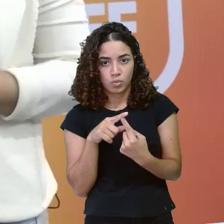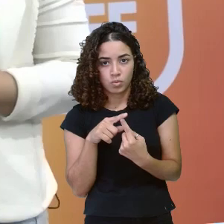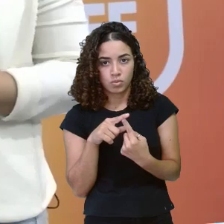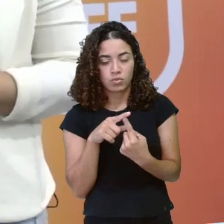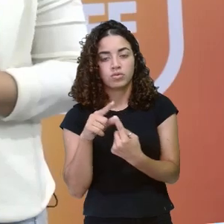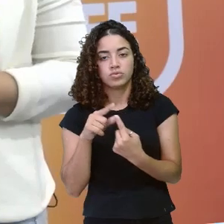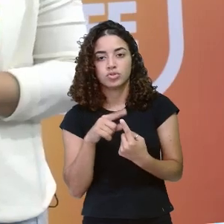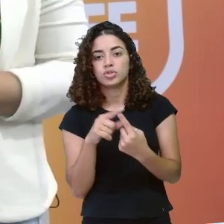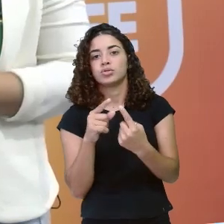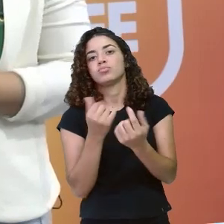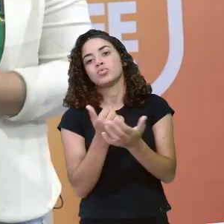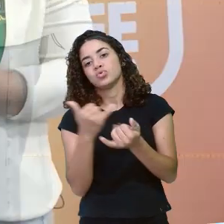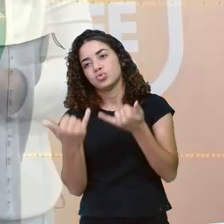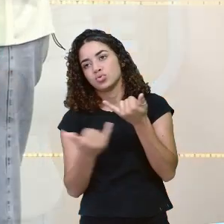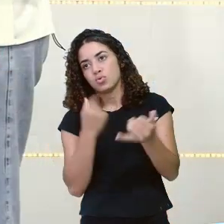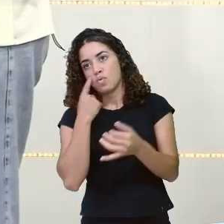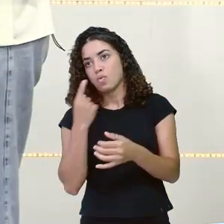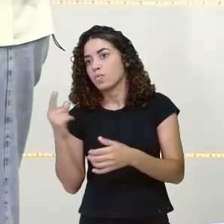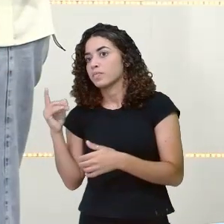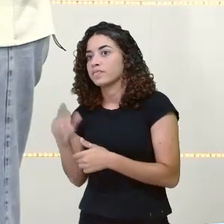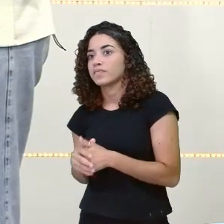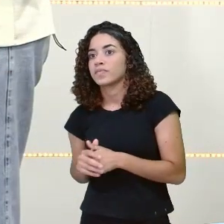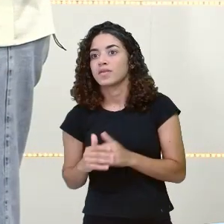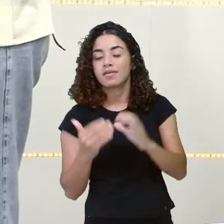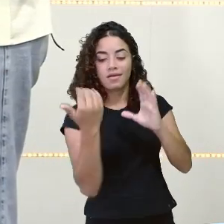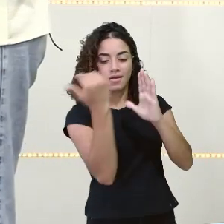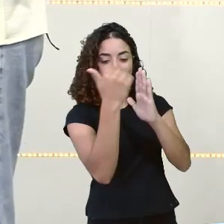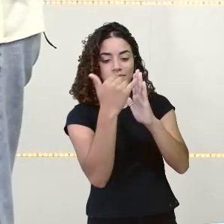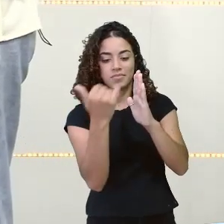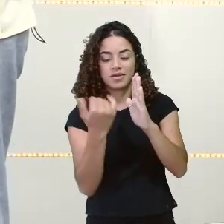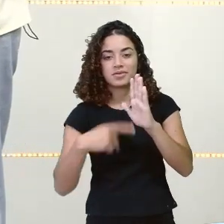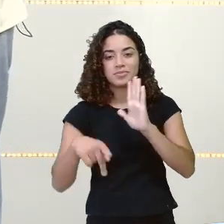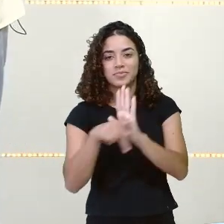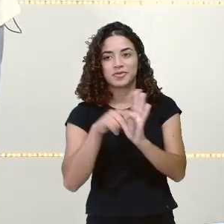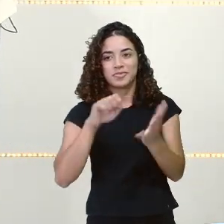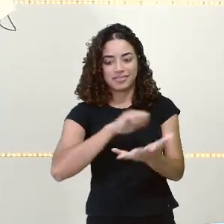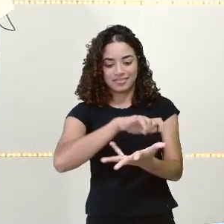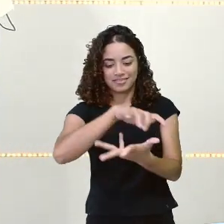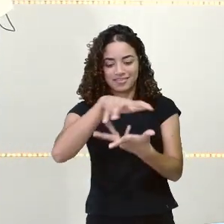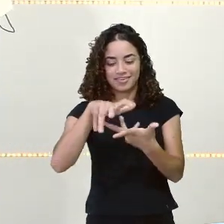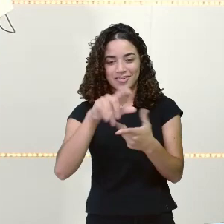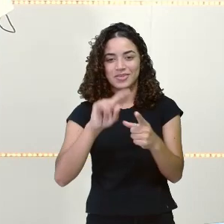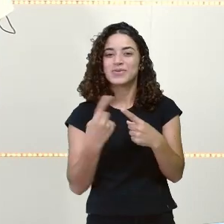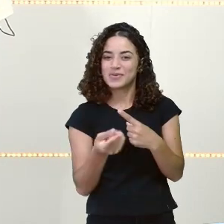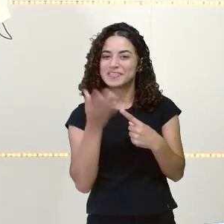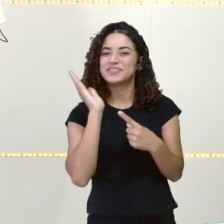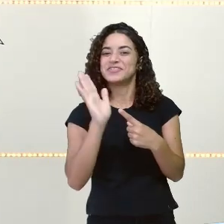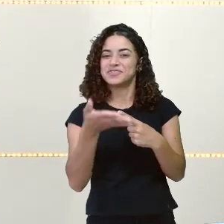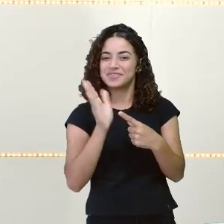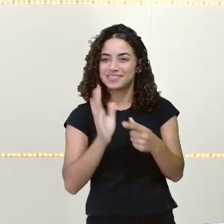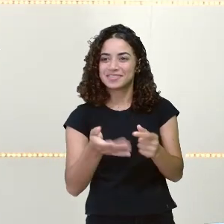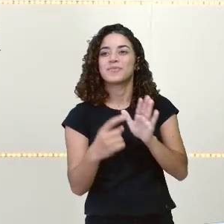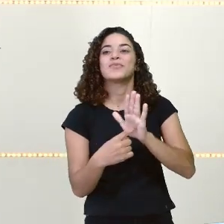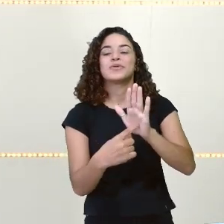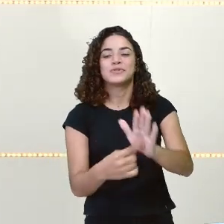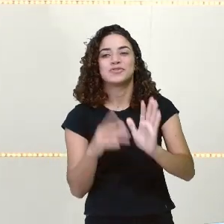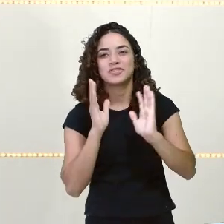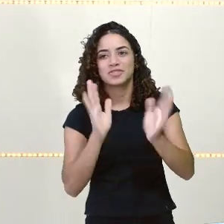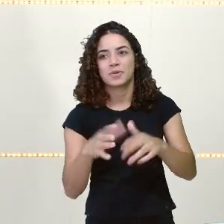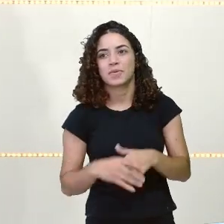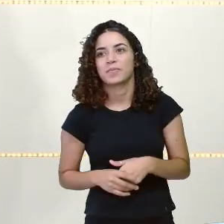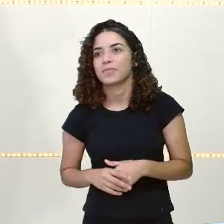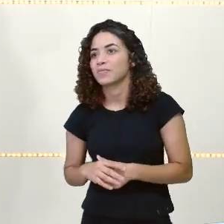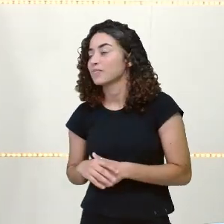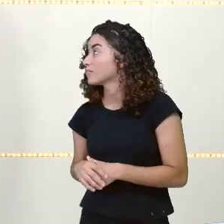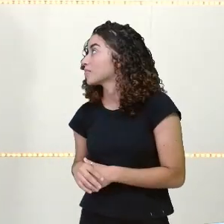Então, vamos ver aqui, olha só. Camadas da Terra. Ih, a gente já falou sobre isso aqui, né? A gente mostrou.